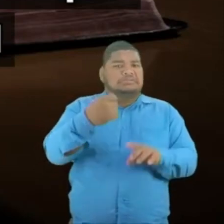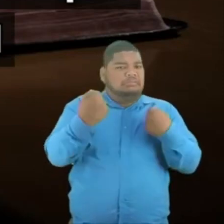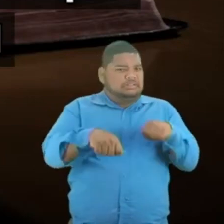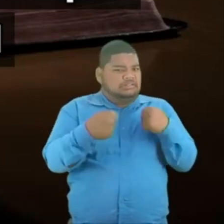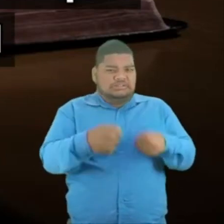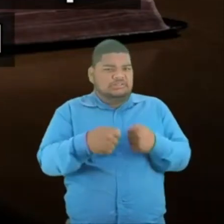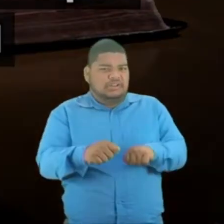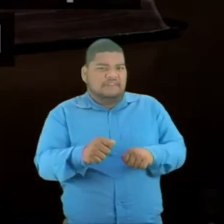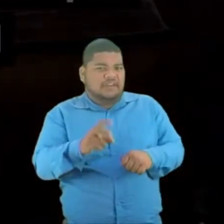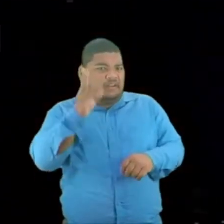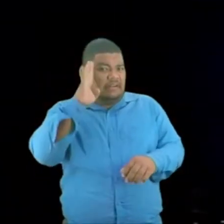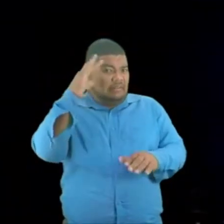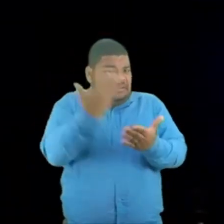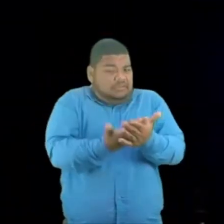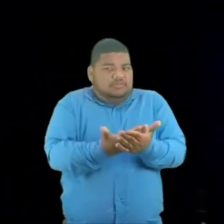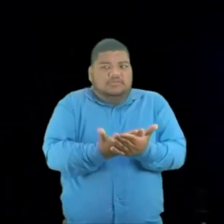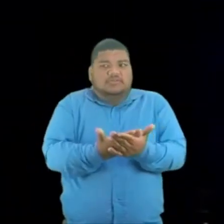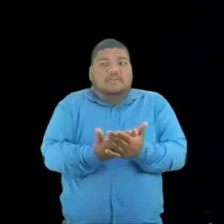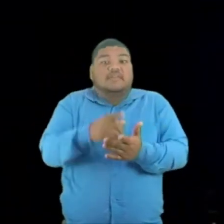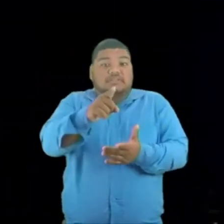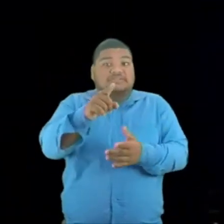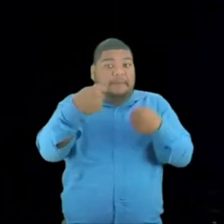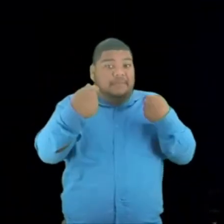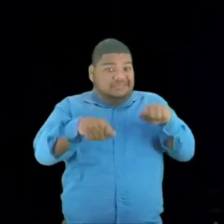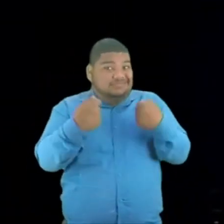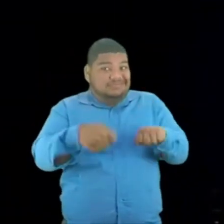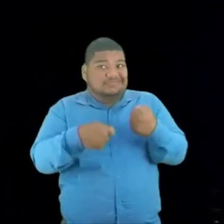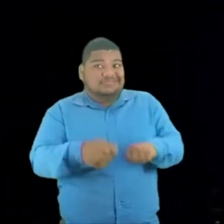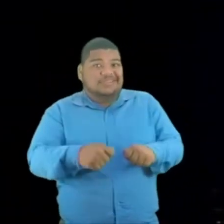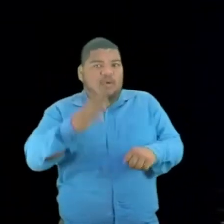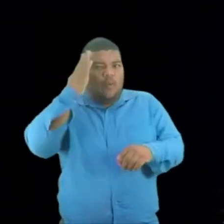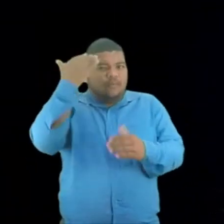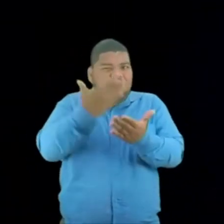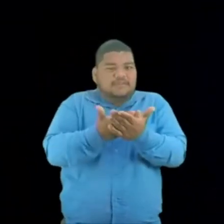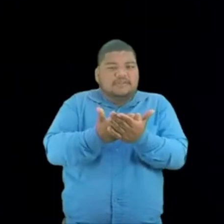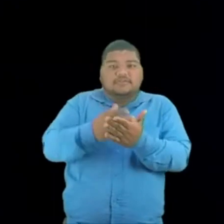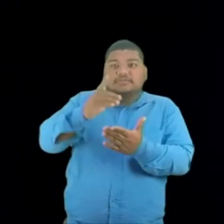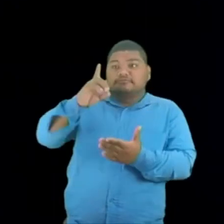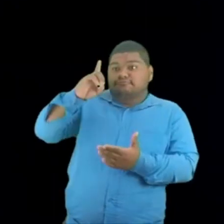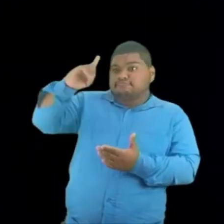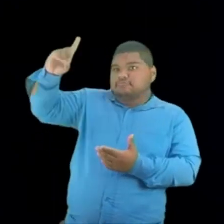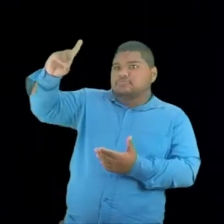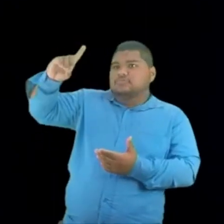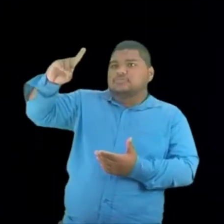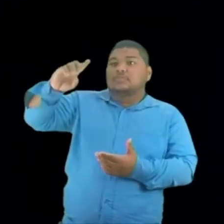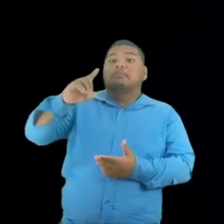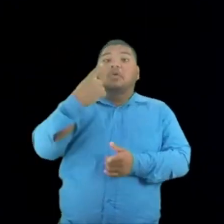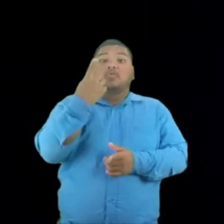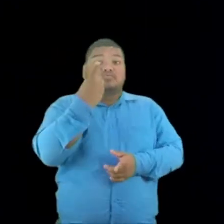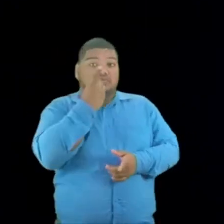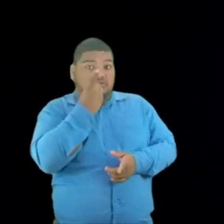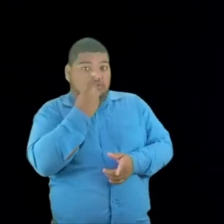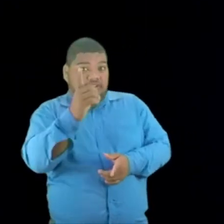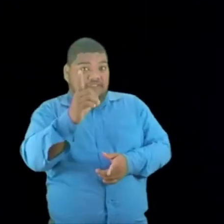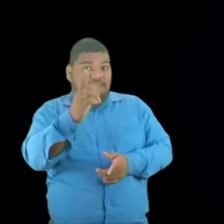ver para crer, você precisa confiar por um dia ver.